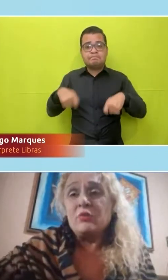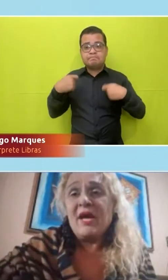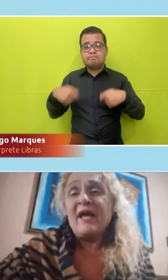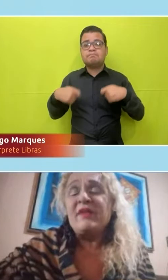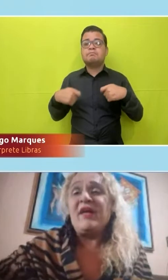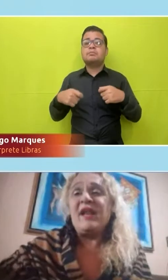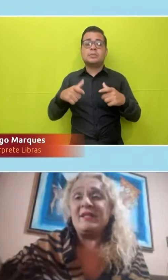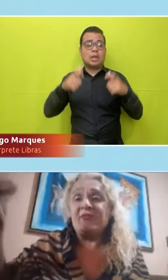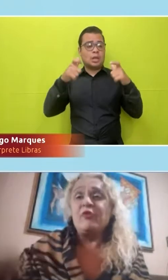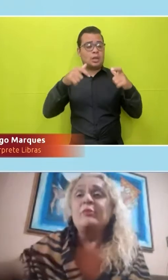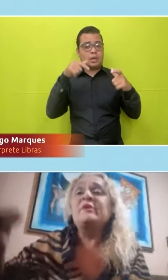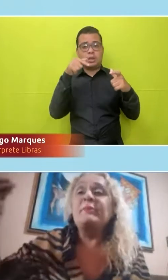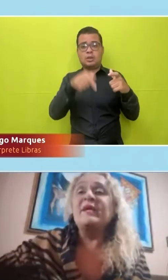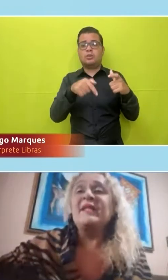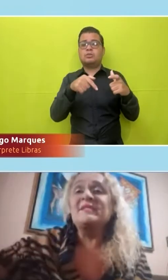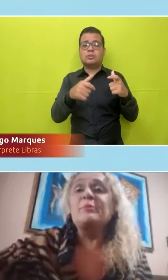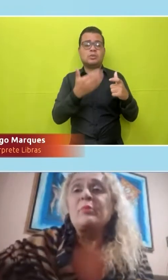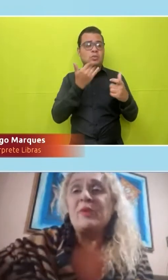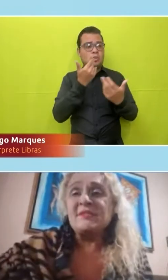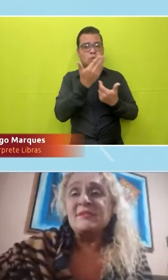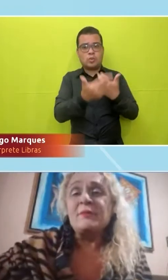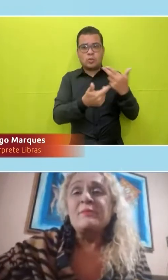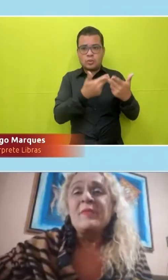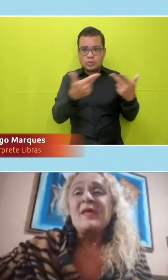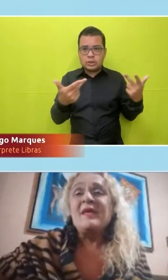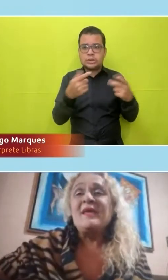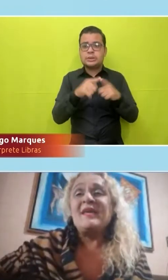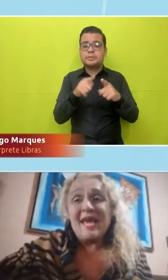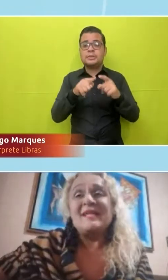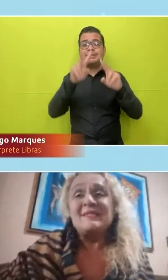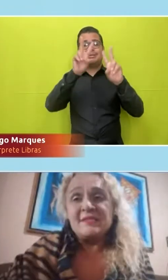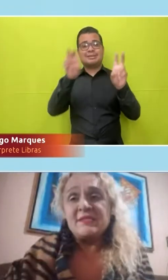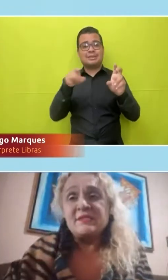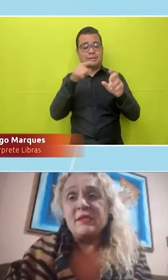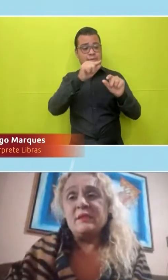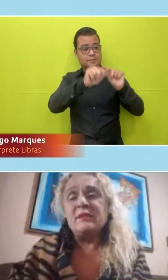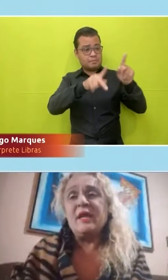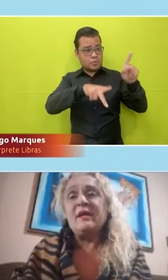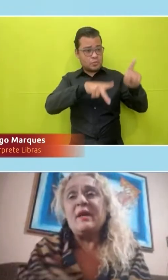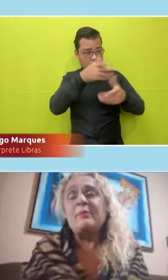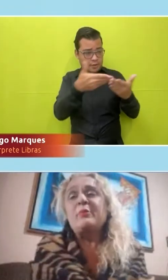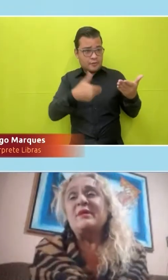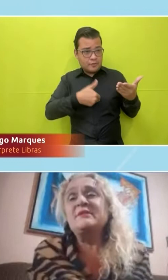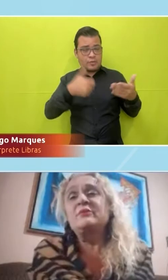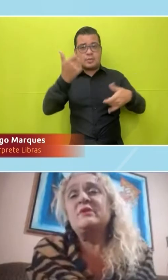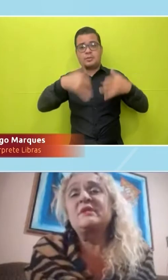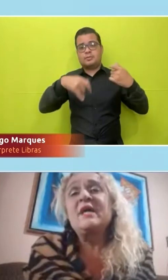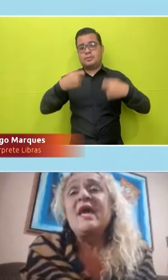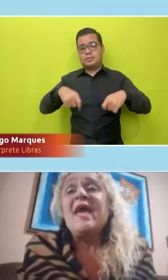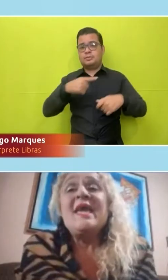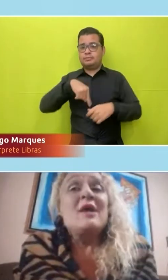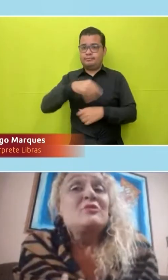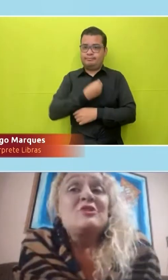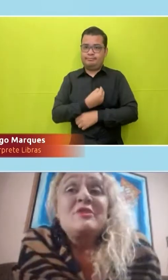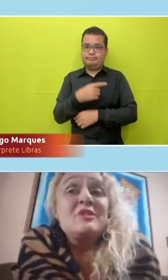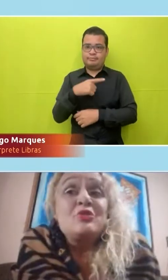esse lugar e falar da fome também dessa população, e que elas existem, né? Que é a população trans. E aí os estudantes todos